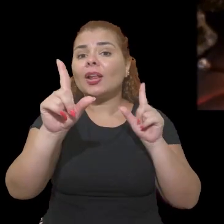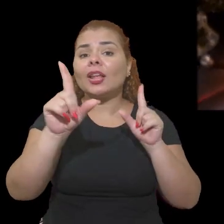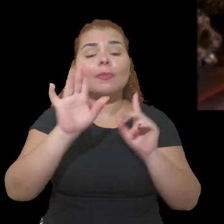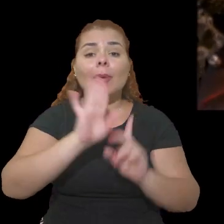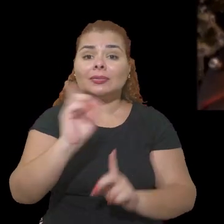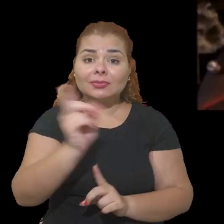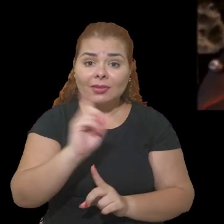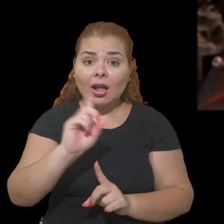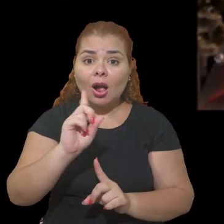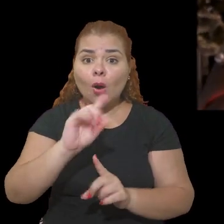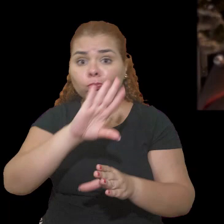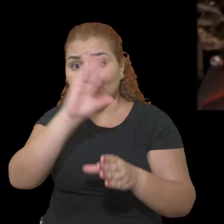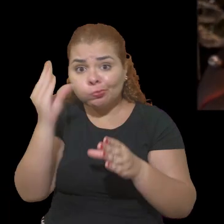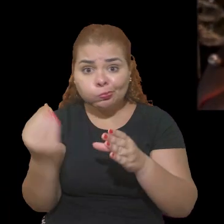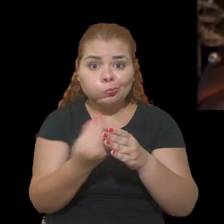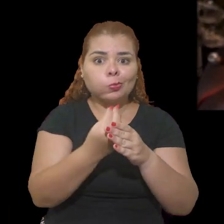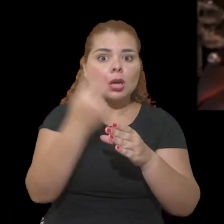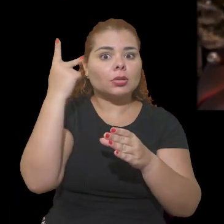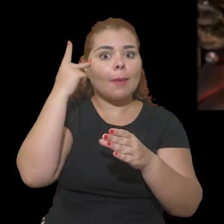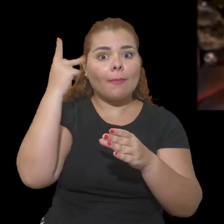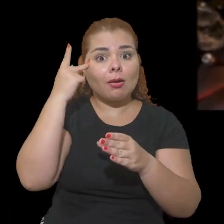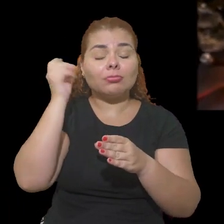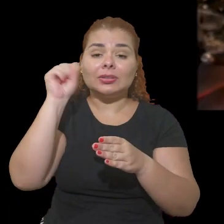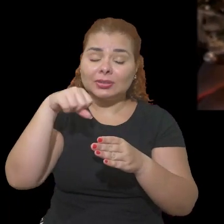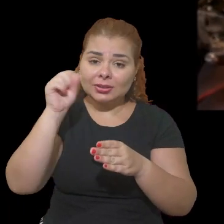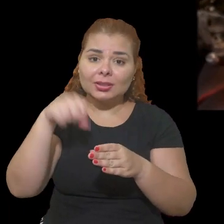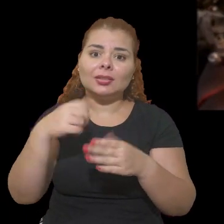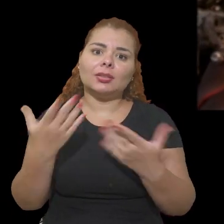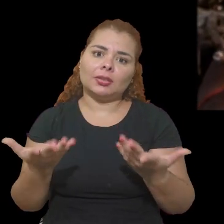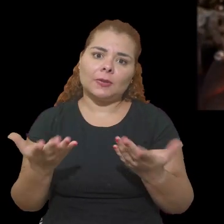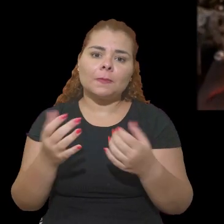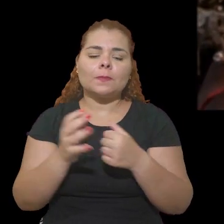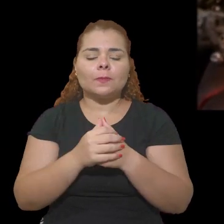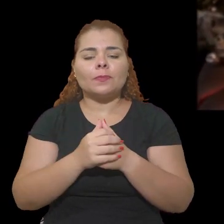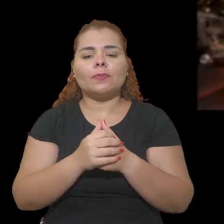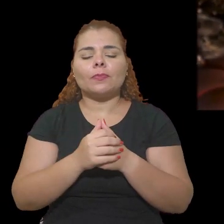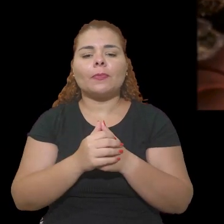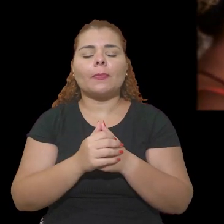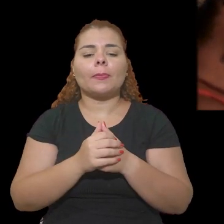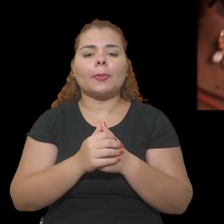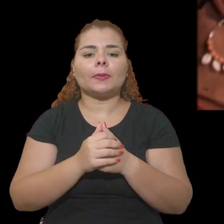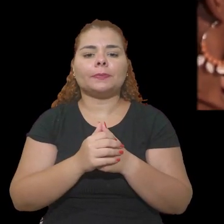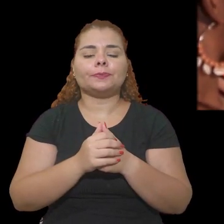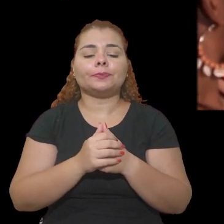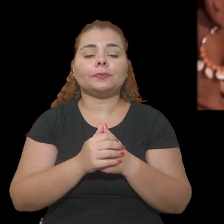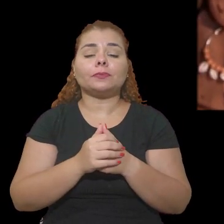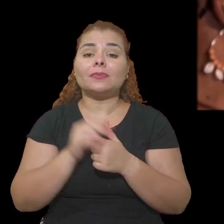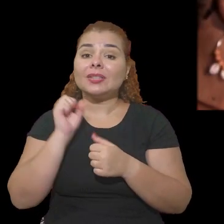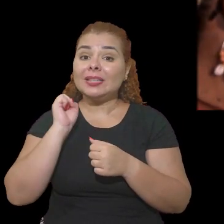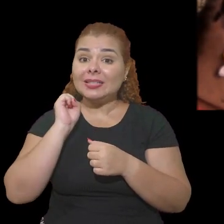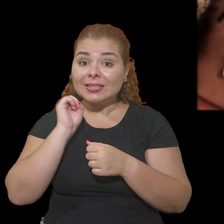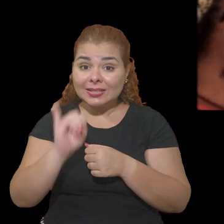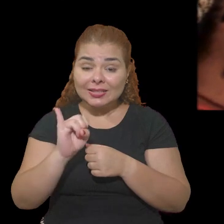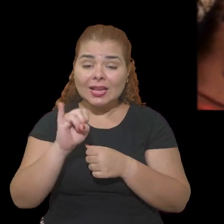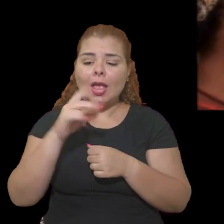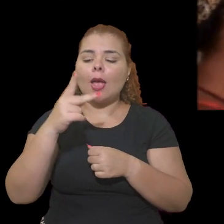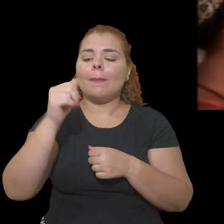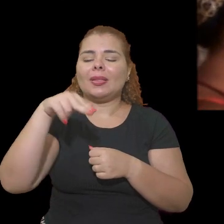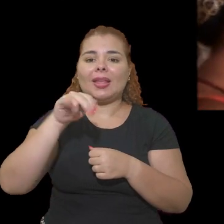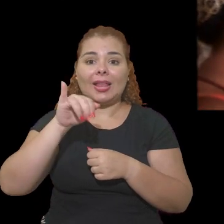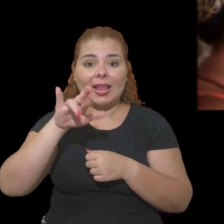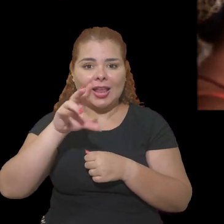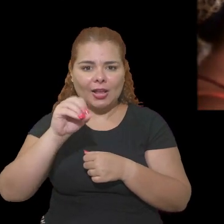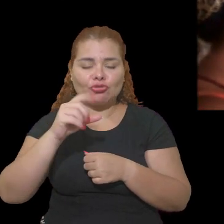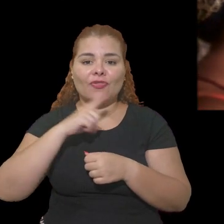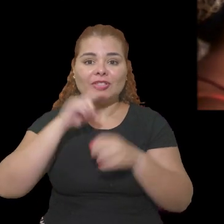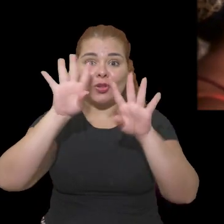faz parte de São Paulo. Apesar dela estar mais próximo do litoral do que da Praça da Sé, né? Tem esse dado também. Se Parelheiros estivesse nesse mapa